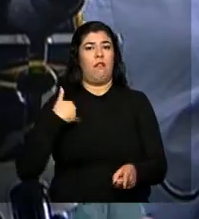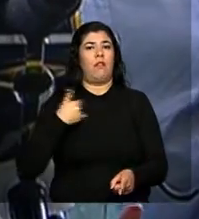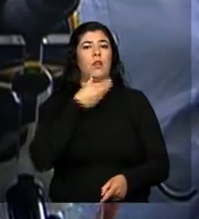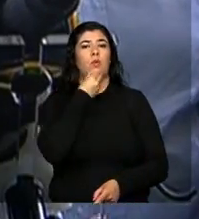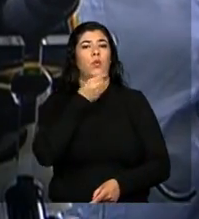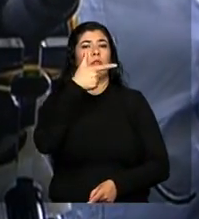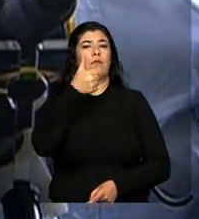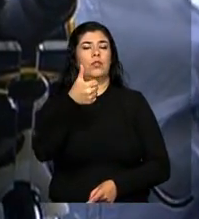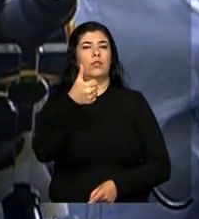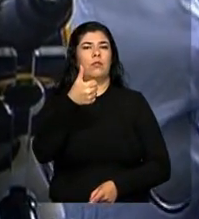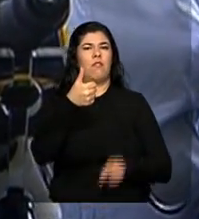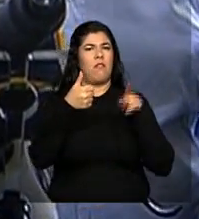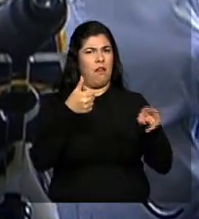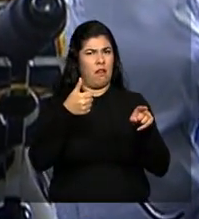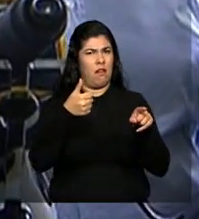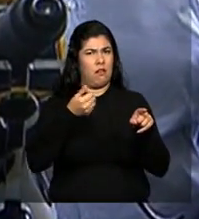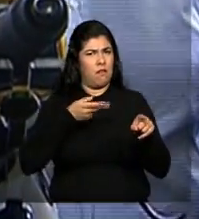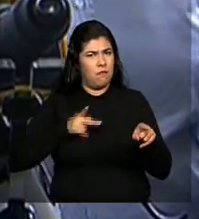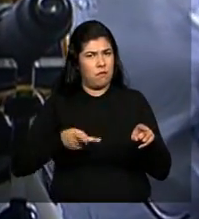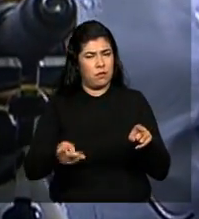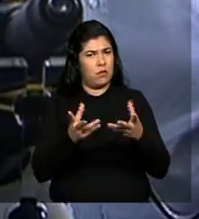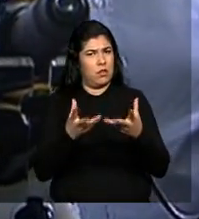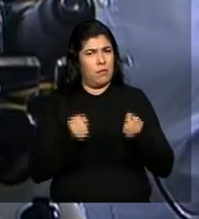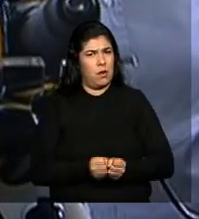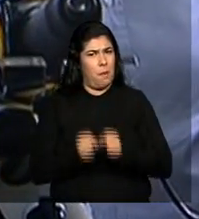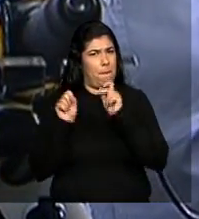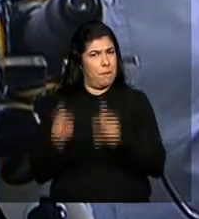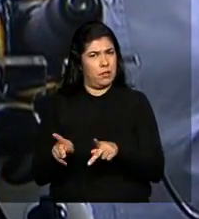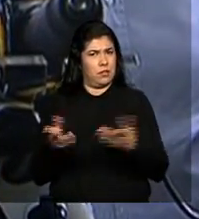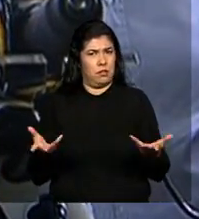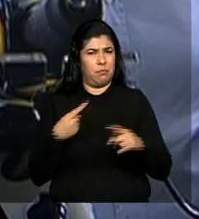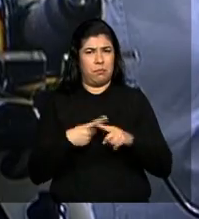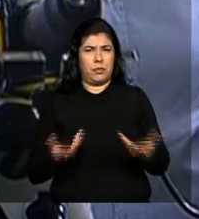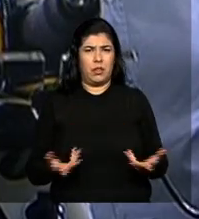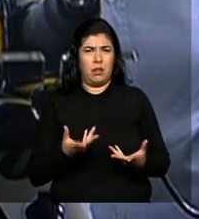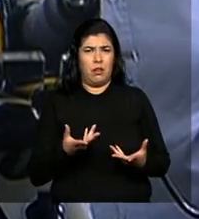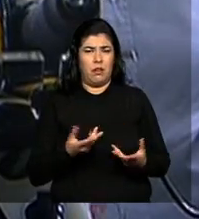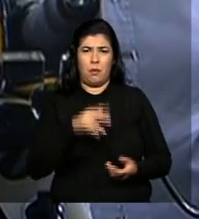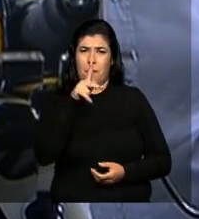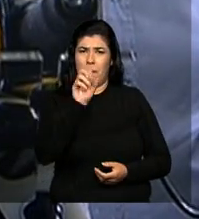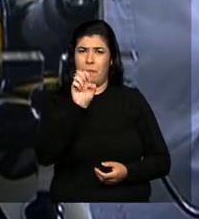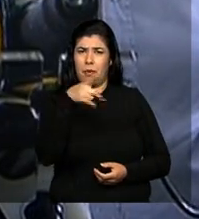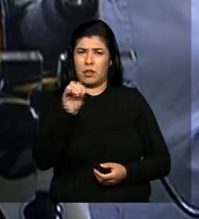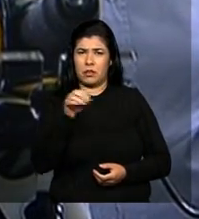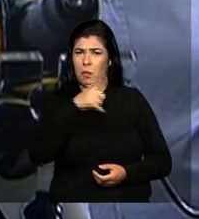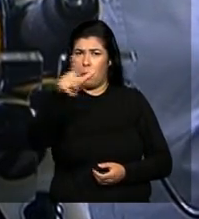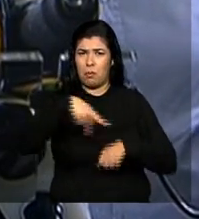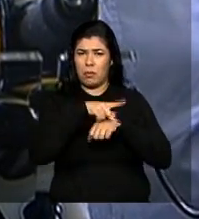receber, durante a vida toda, uma pensão. Não existe país do mundo que faça